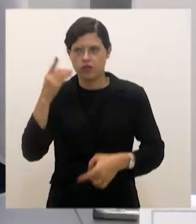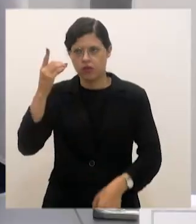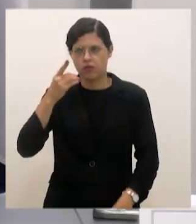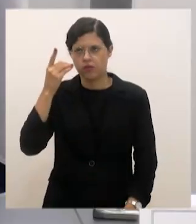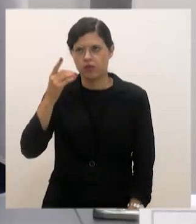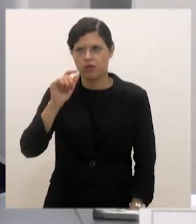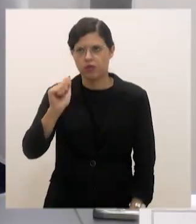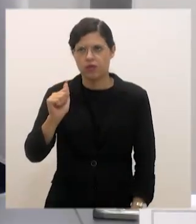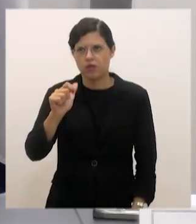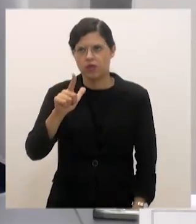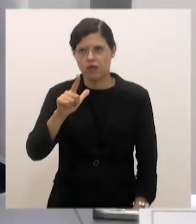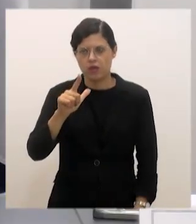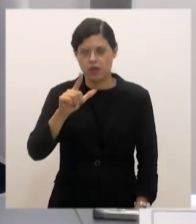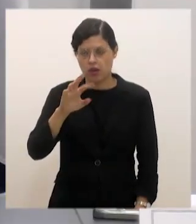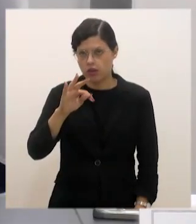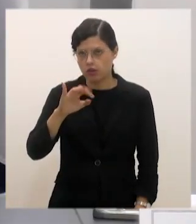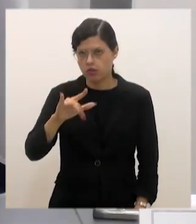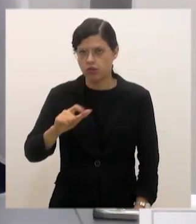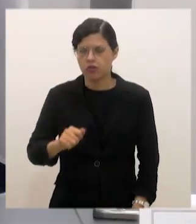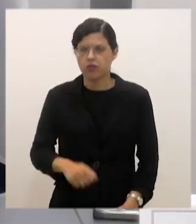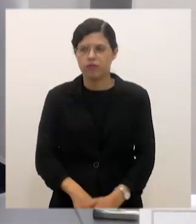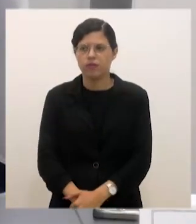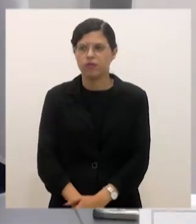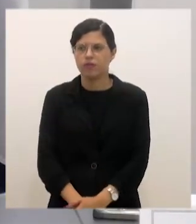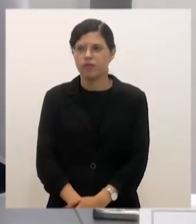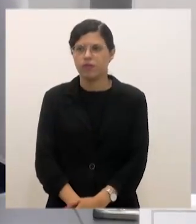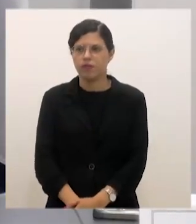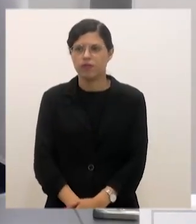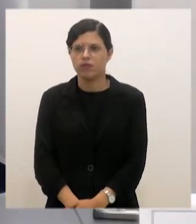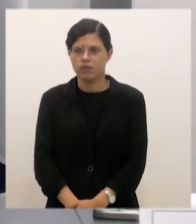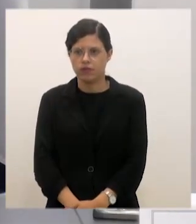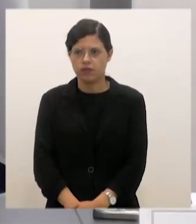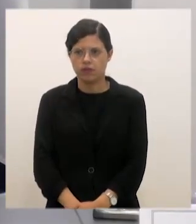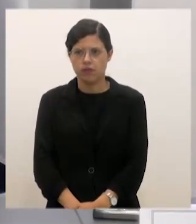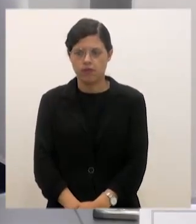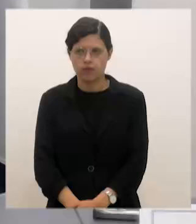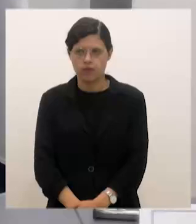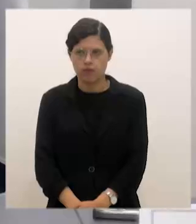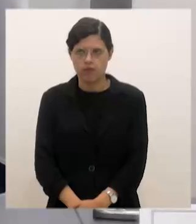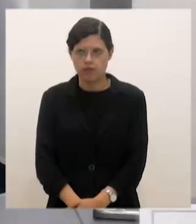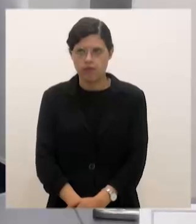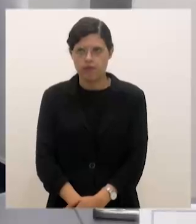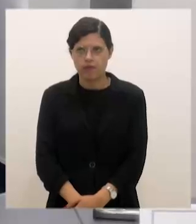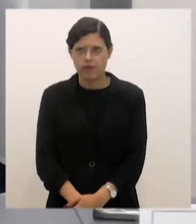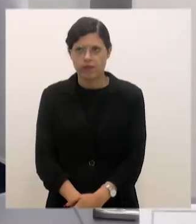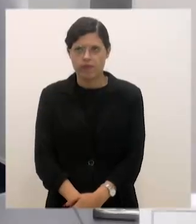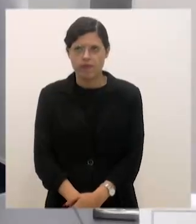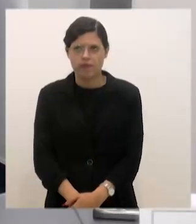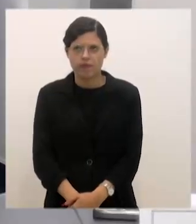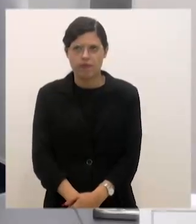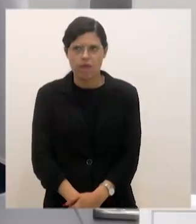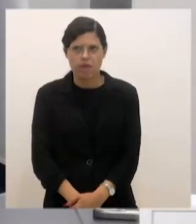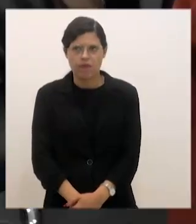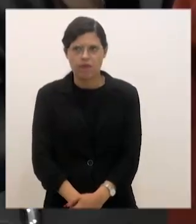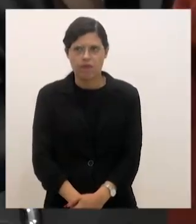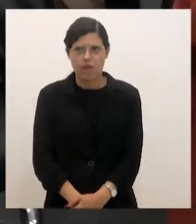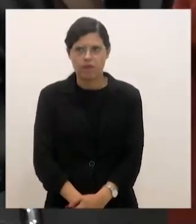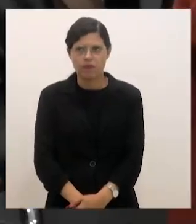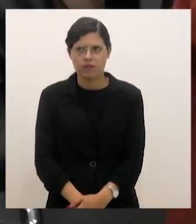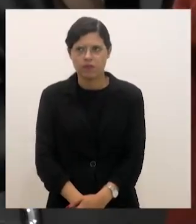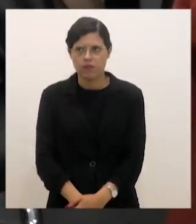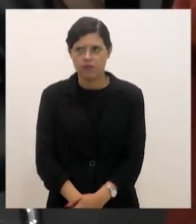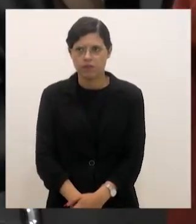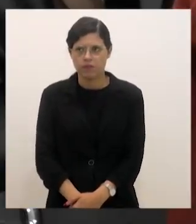palavra? Não, é uma questão... A minha defesa, evidentemente, de